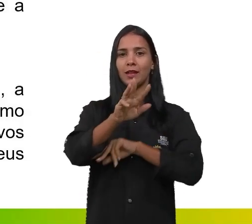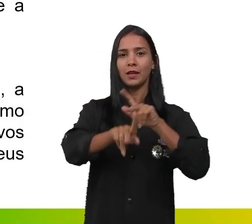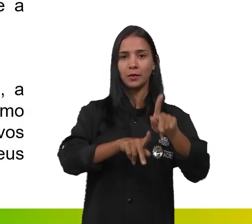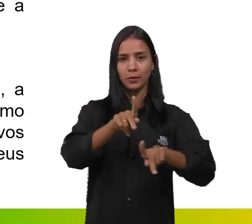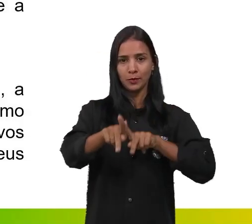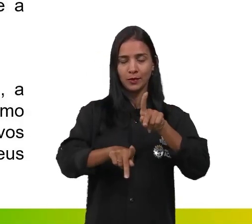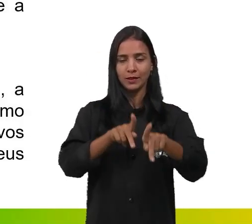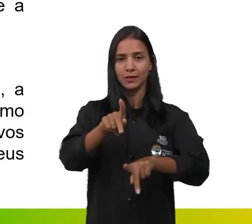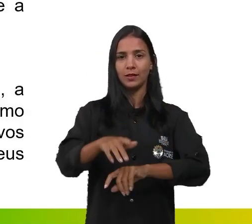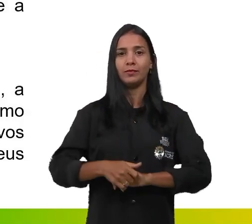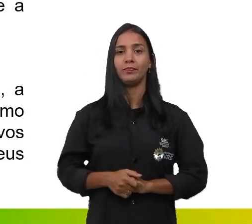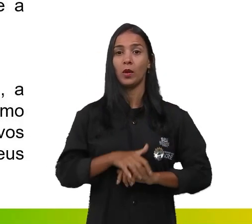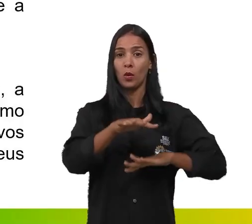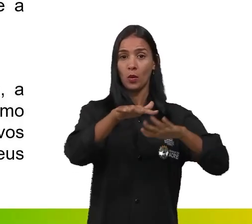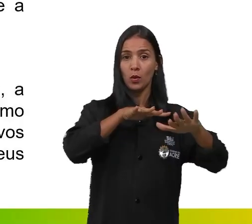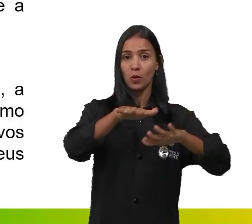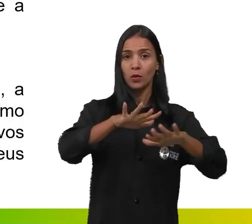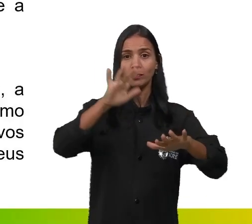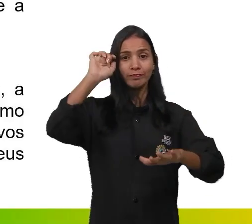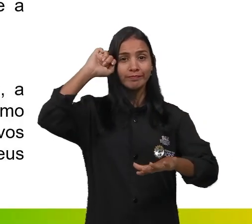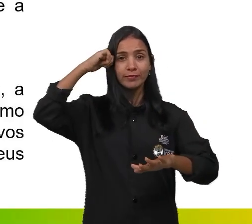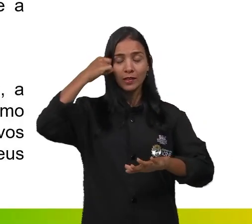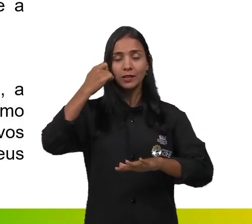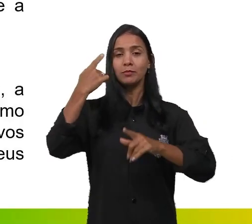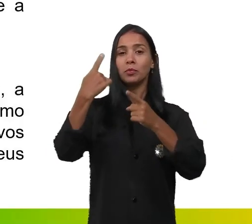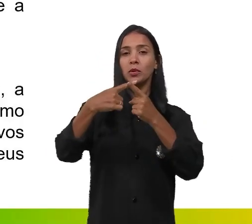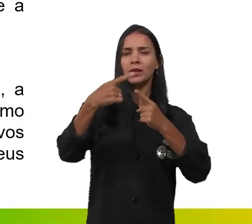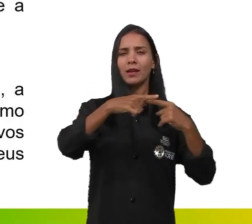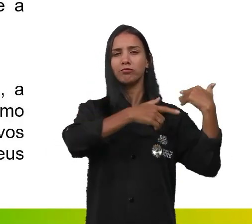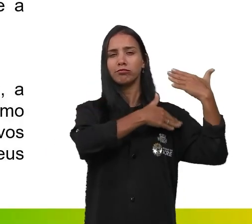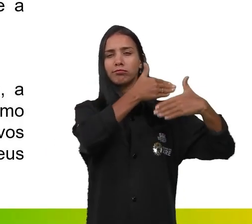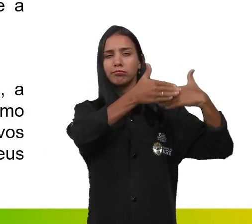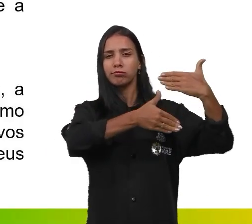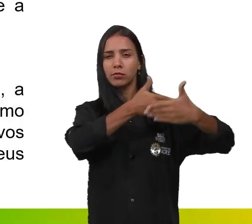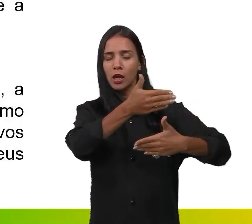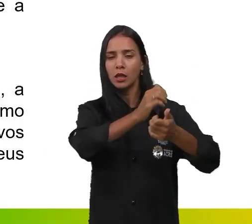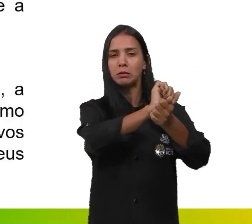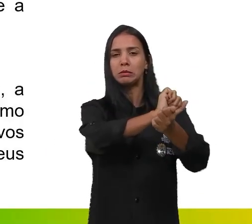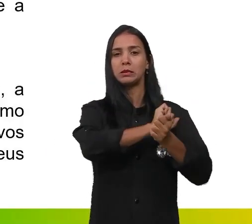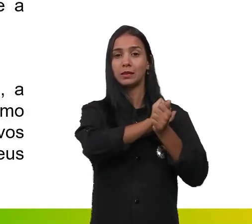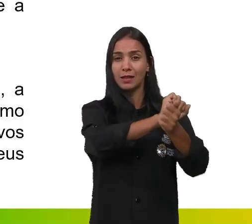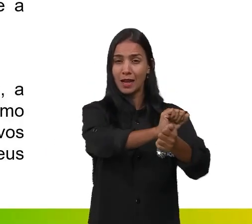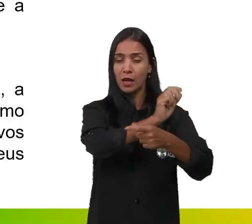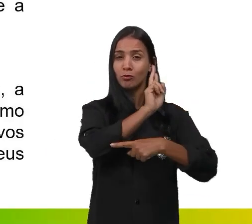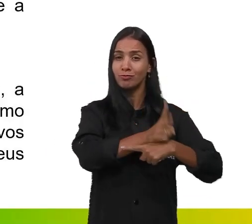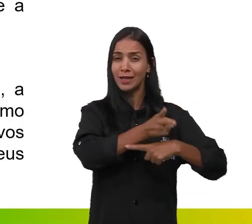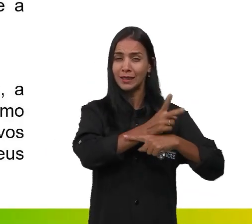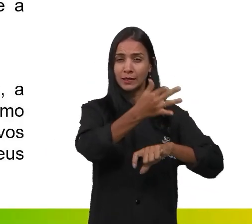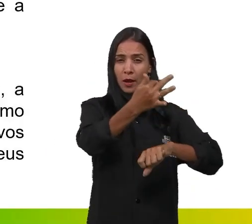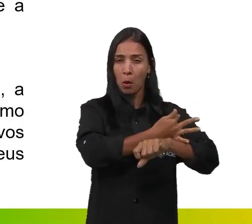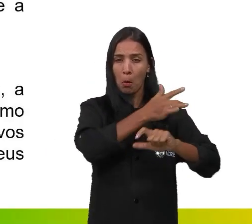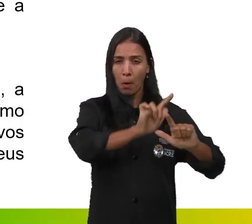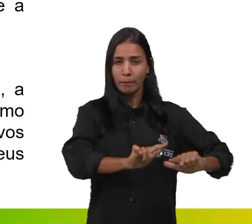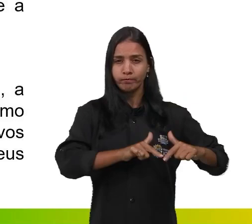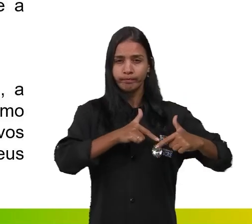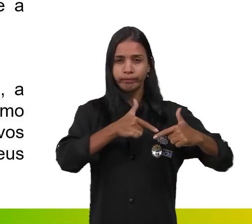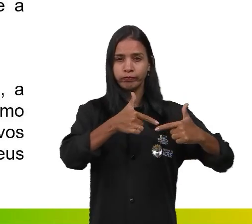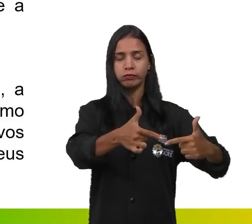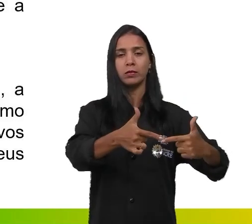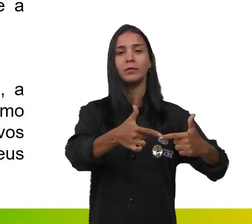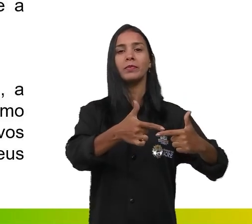negro. Desde a escravidão, o movimento negro resiste à luta por